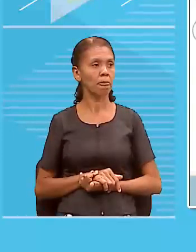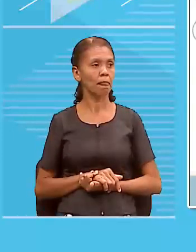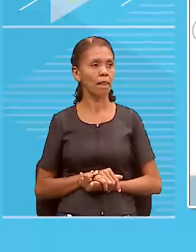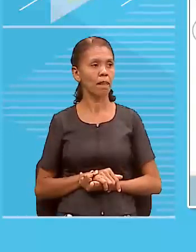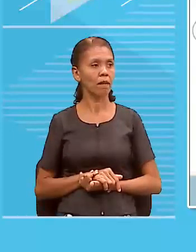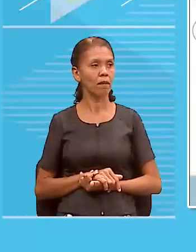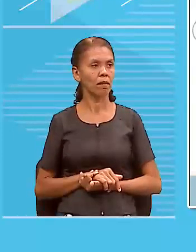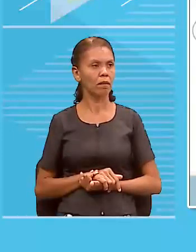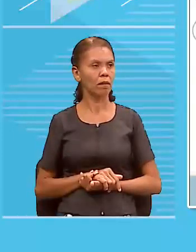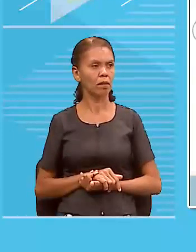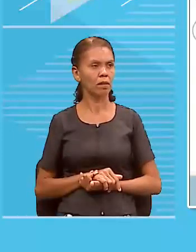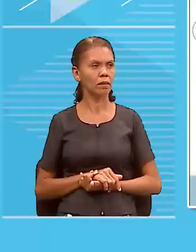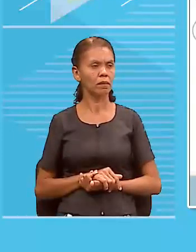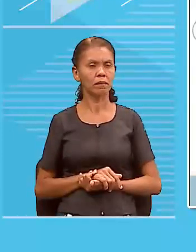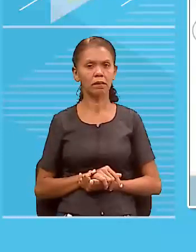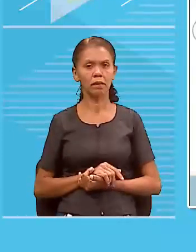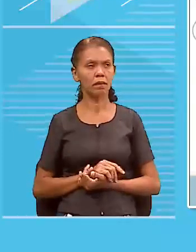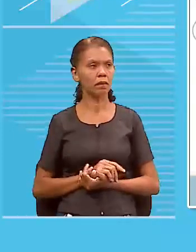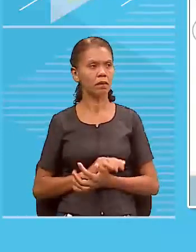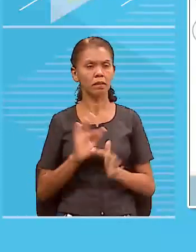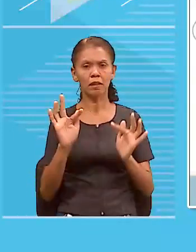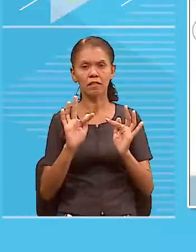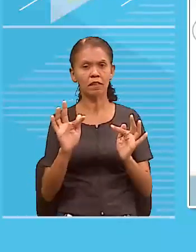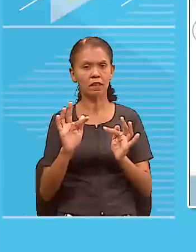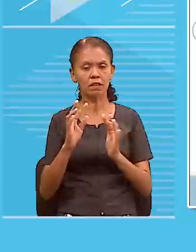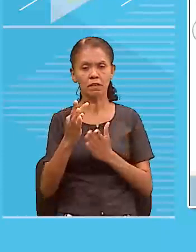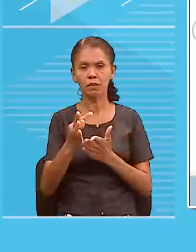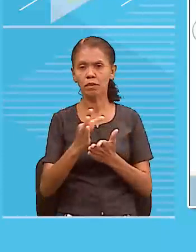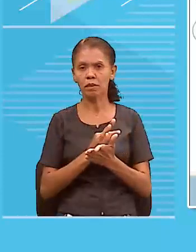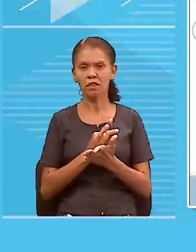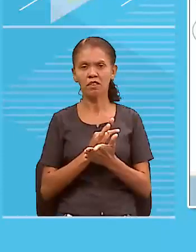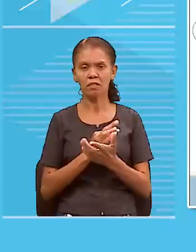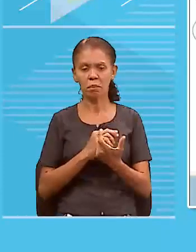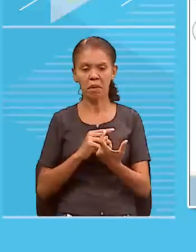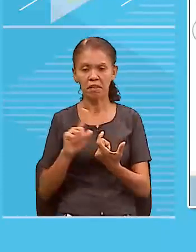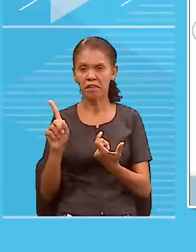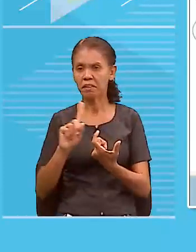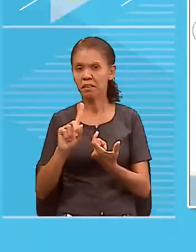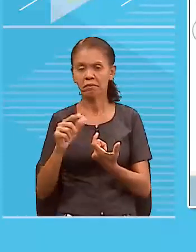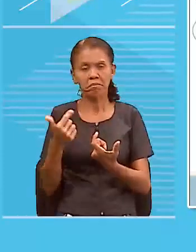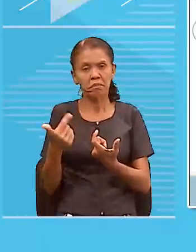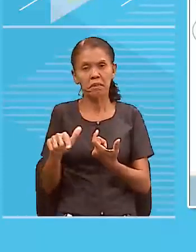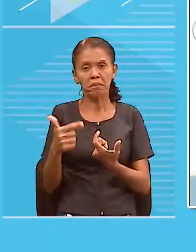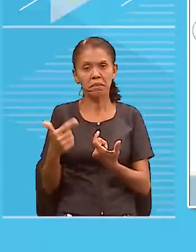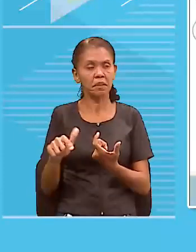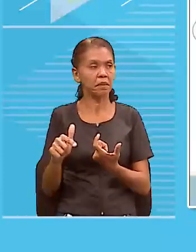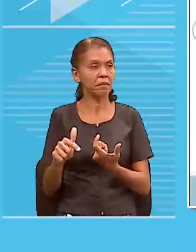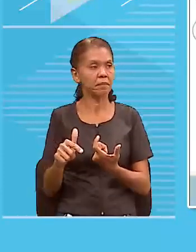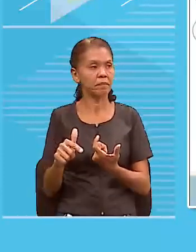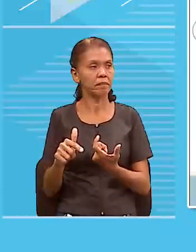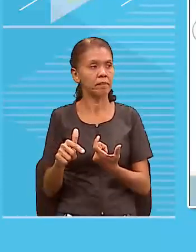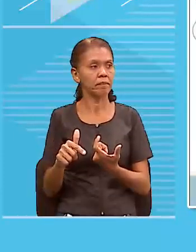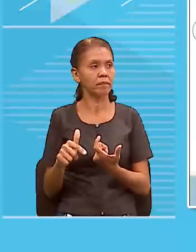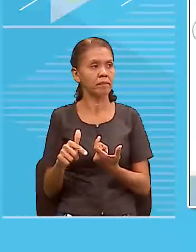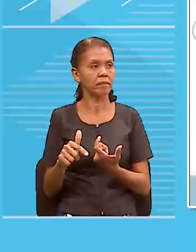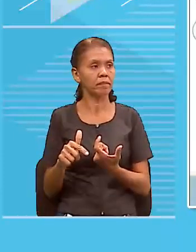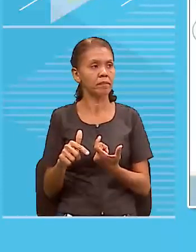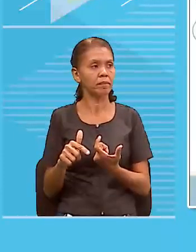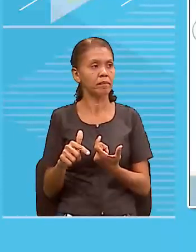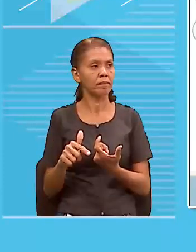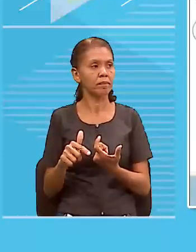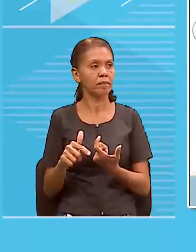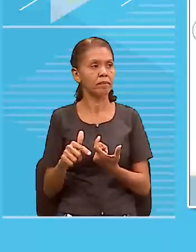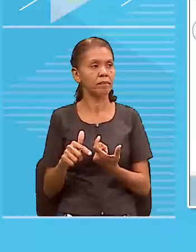negativo aqui não tem um never não tem o dificilmente não tem um não então Professor essa que